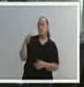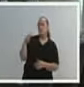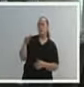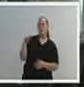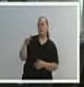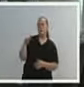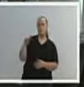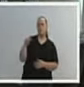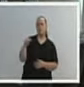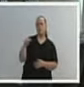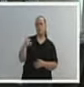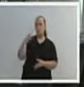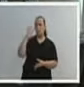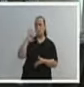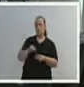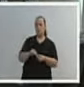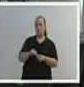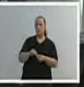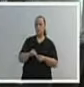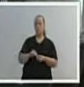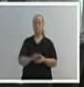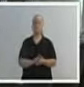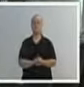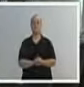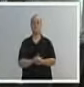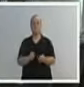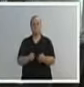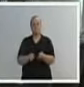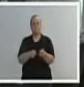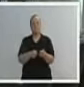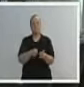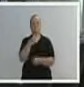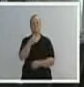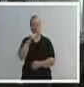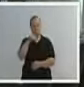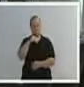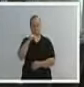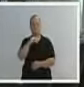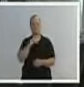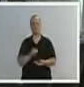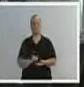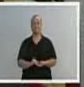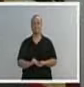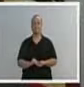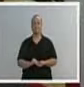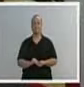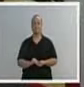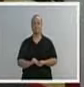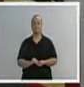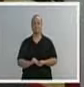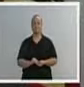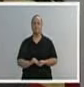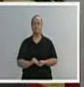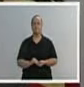não use os 3 minutos. Eu lhe concedo mais 3 minutos. Olha, eu fico muito